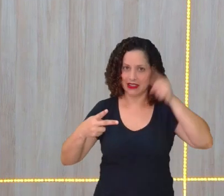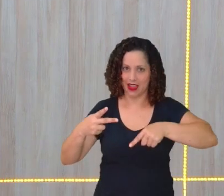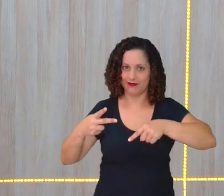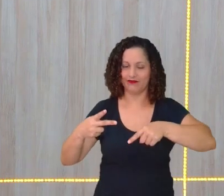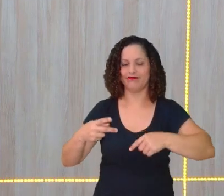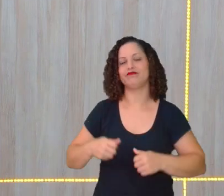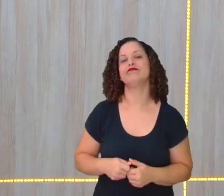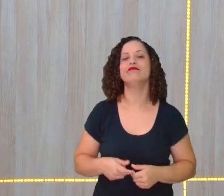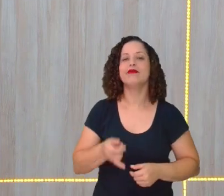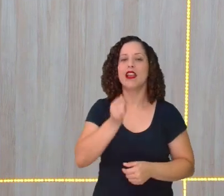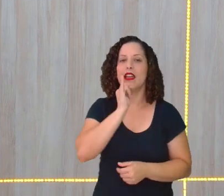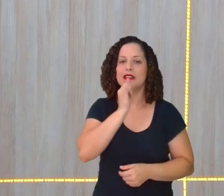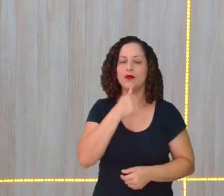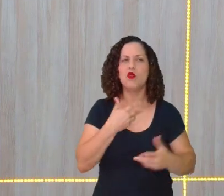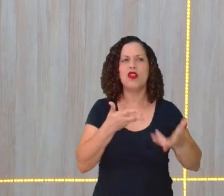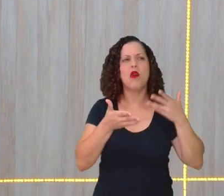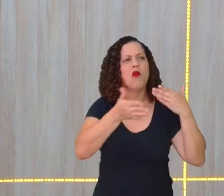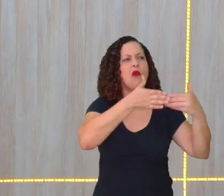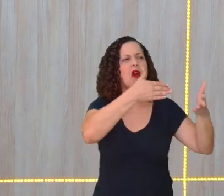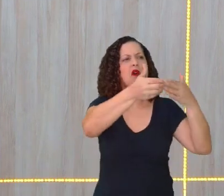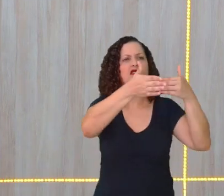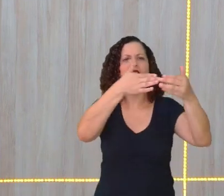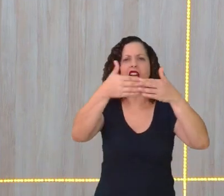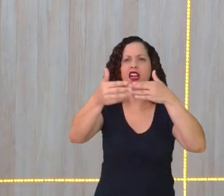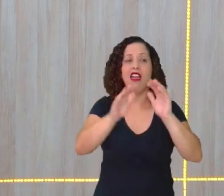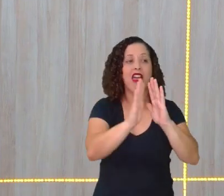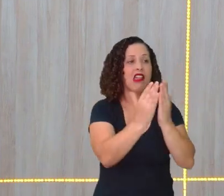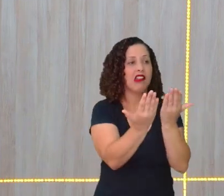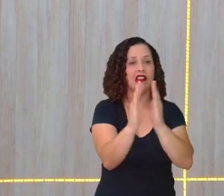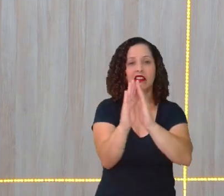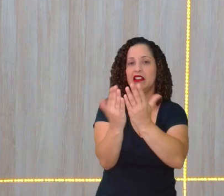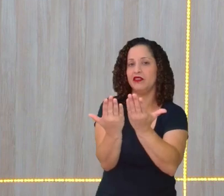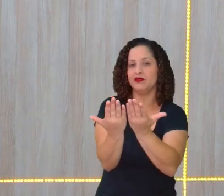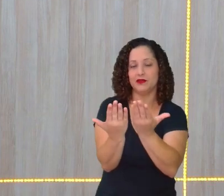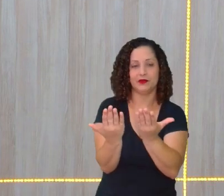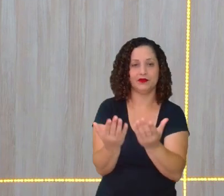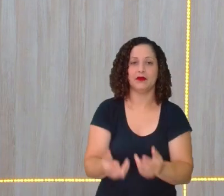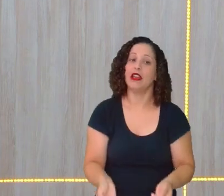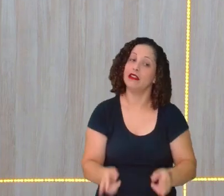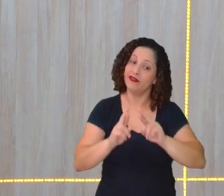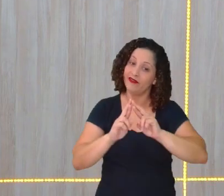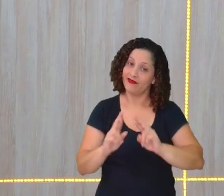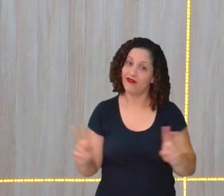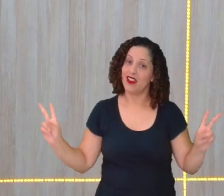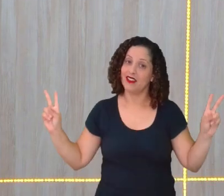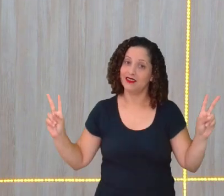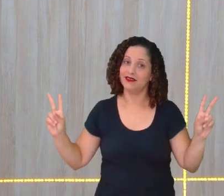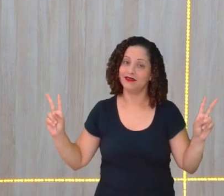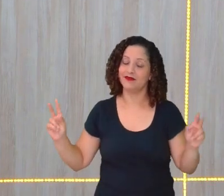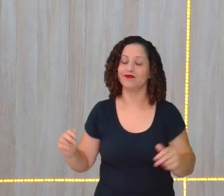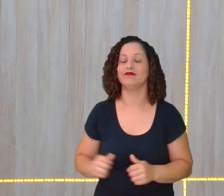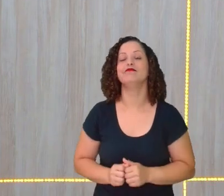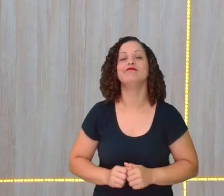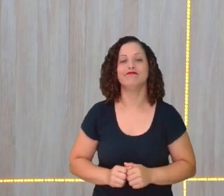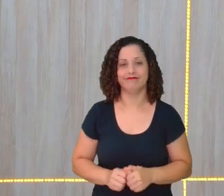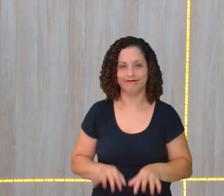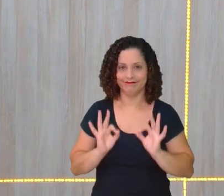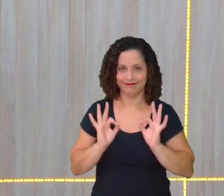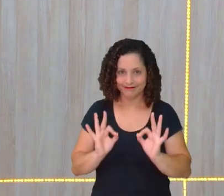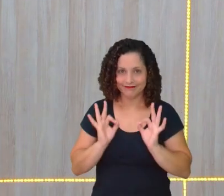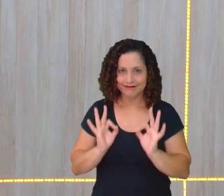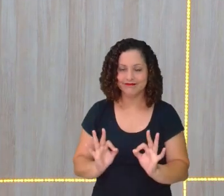livro, quer dizer, eu quero algum livro, eu quero qualquer um livro. Então, você consegue diferenciar o numeral do artigo,